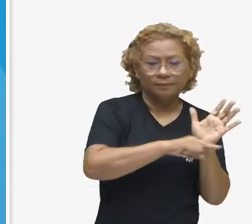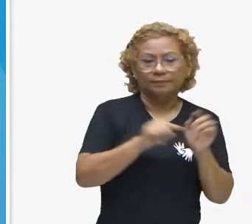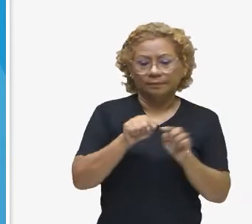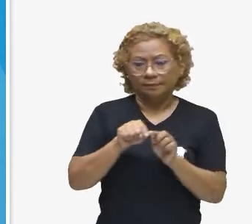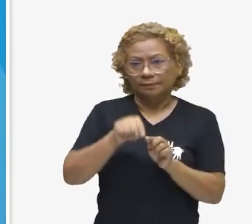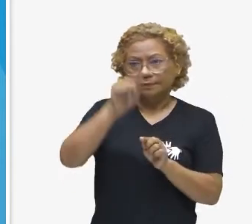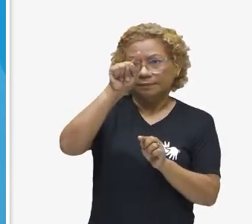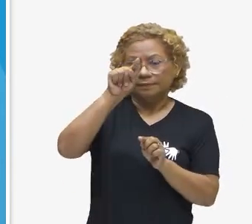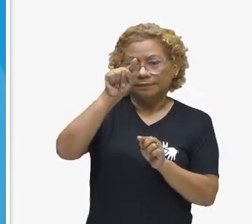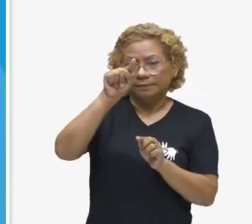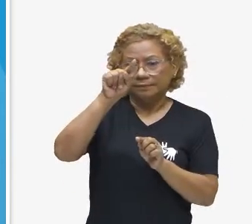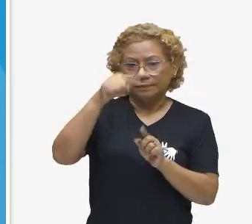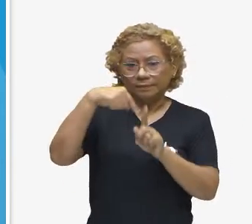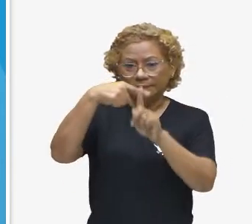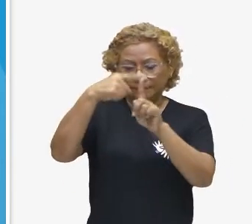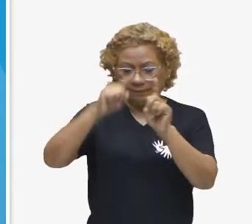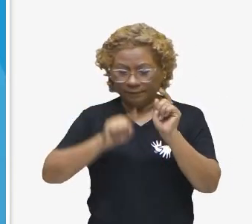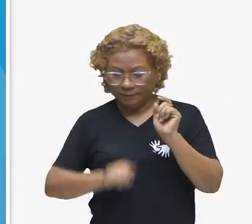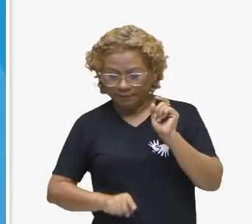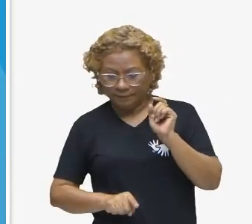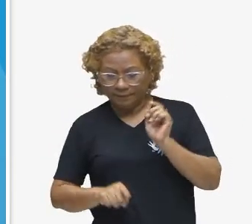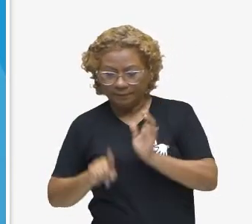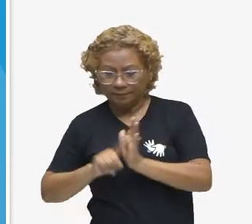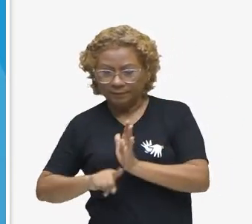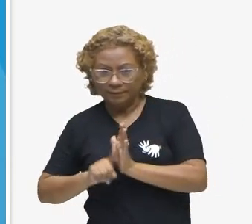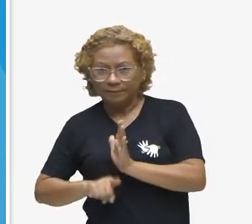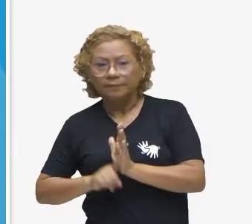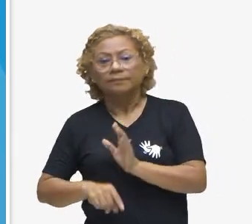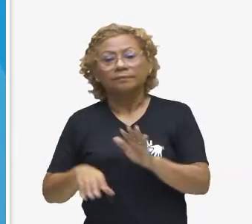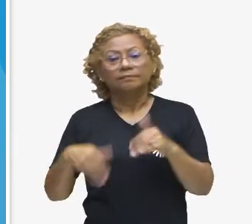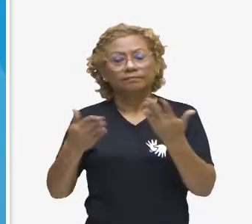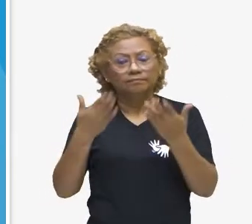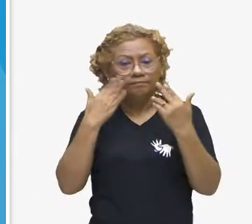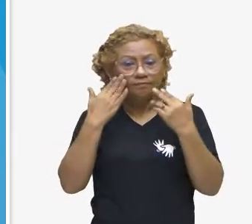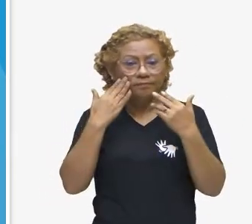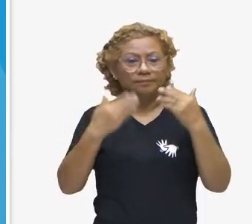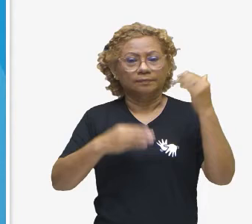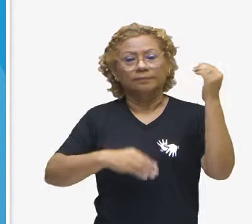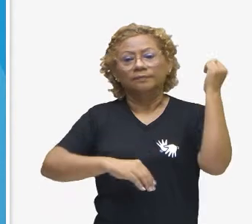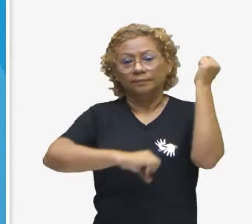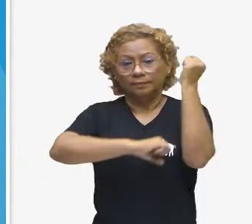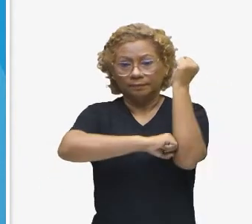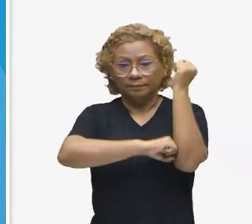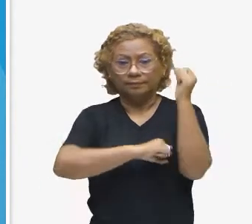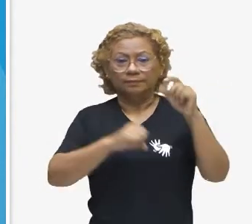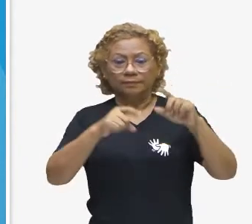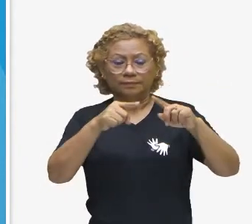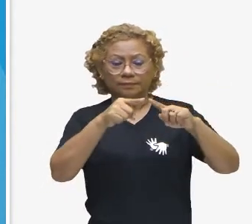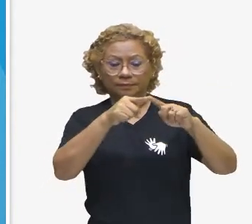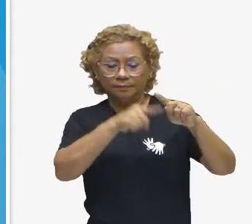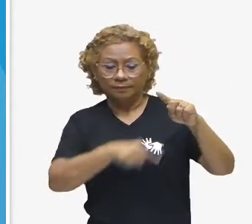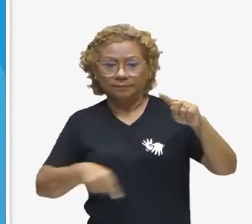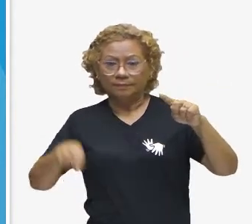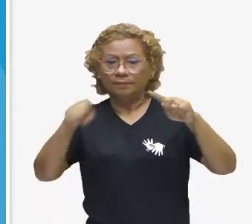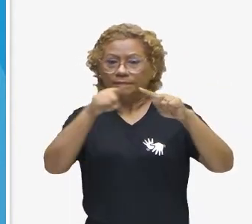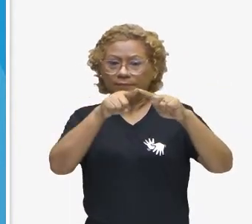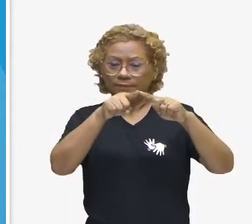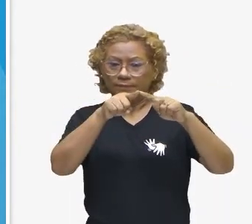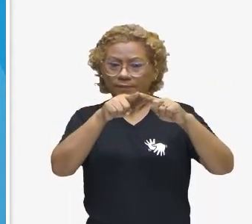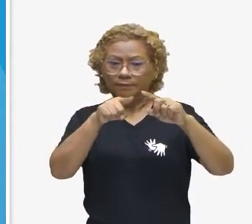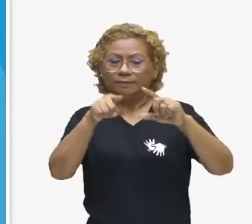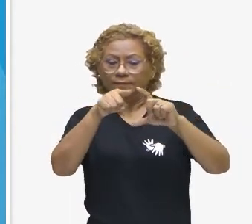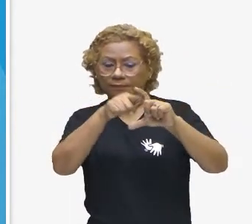ser positivo ou negativo? Bom, ele está à esquerda aqui do 0. Então,